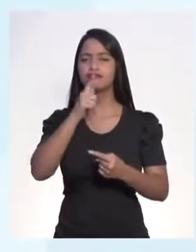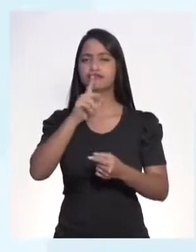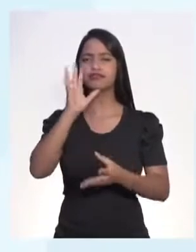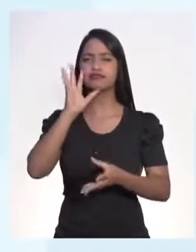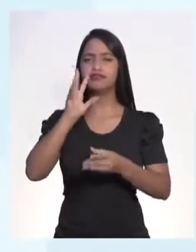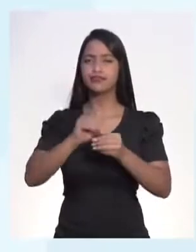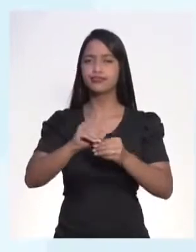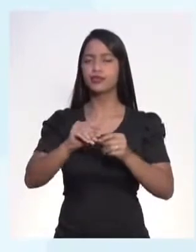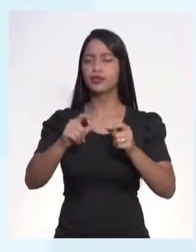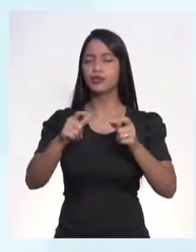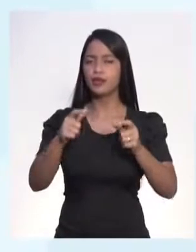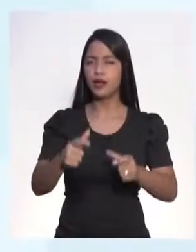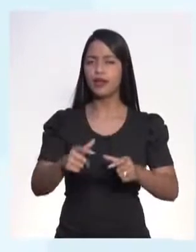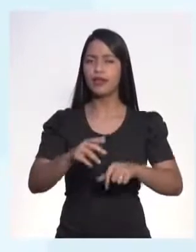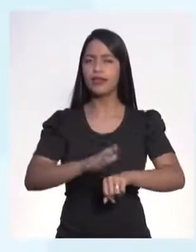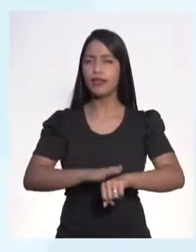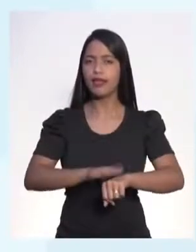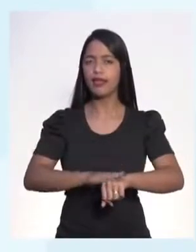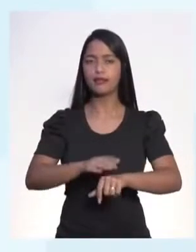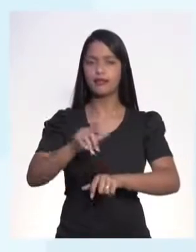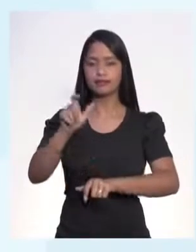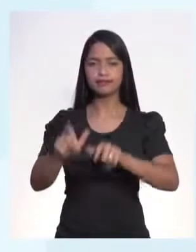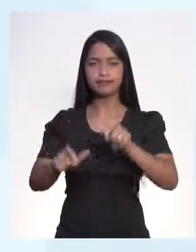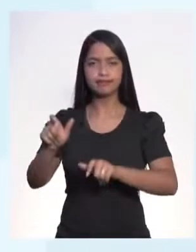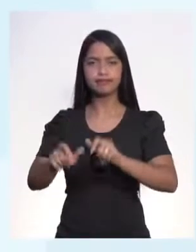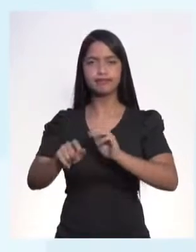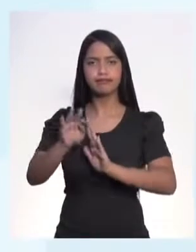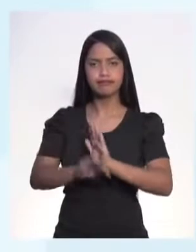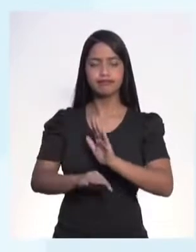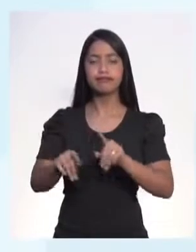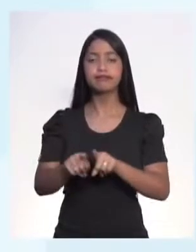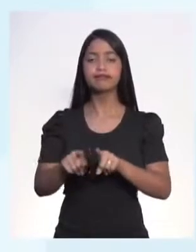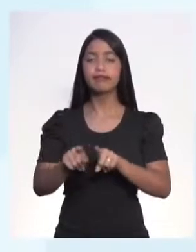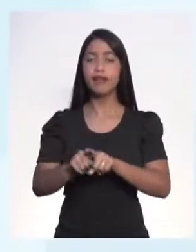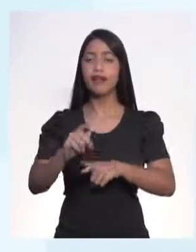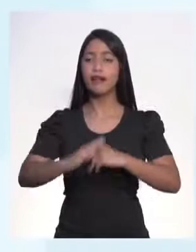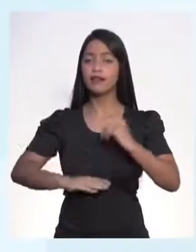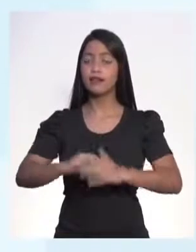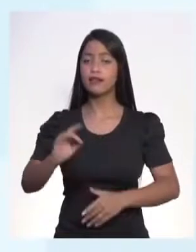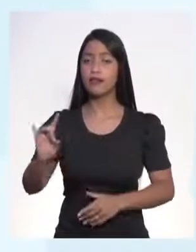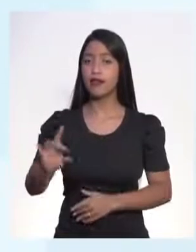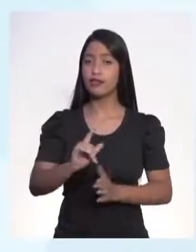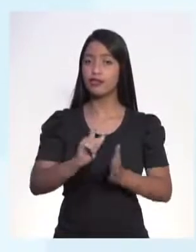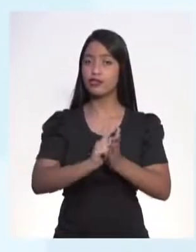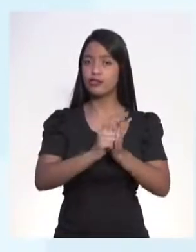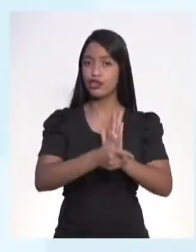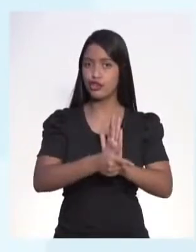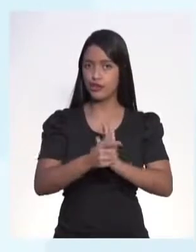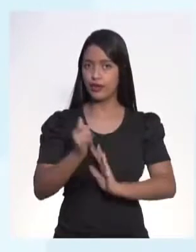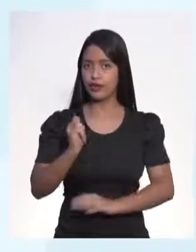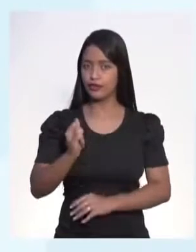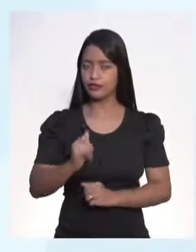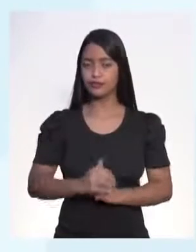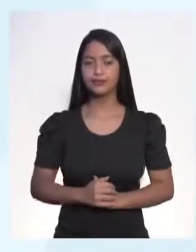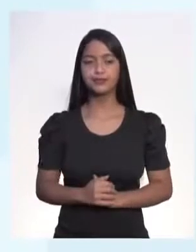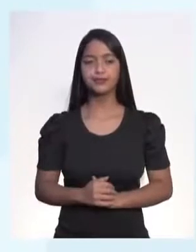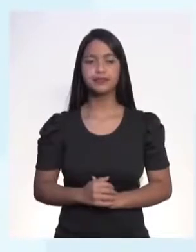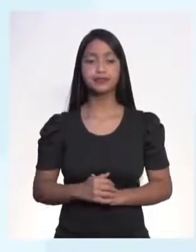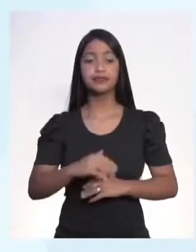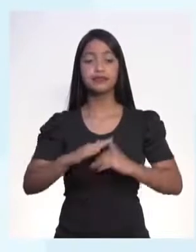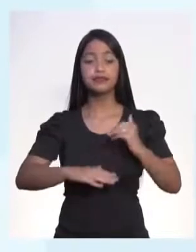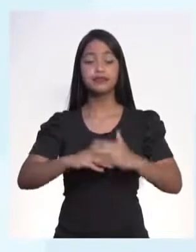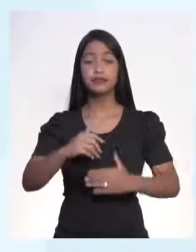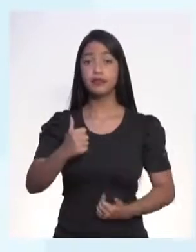tempos personagens e ações próprias de cada gênero narrativo e habilidades de suporte ler e compreender